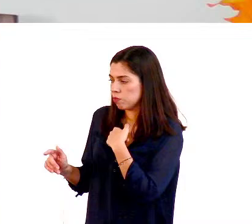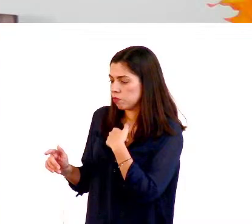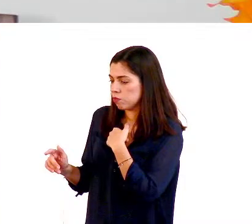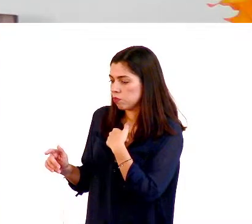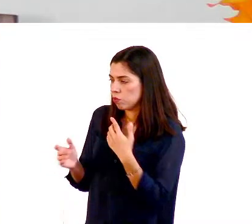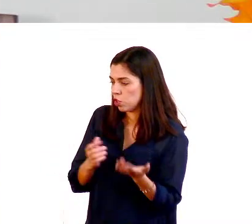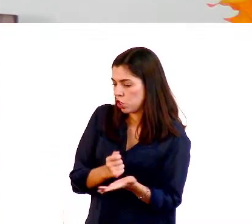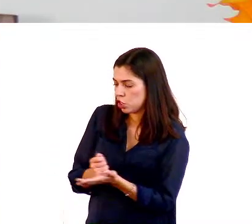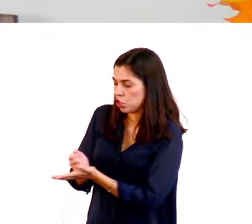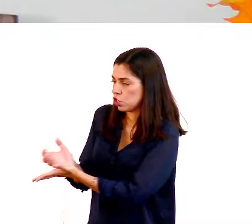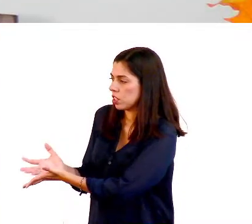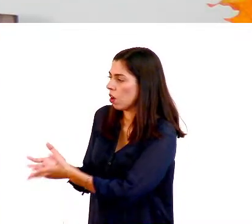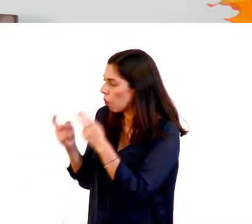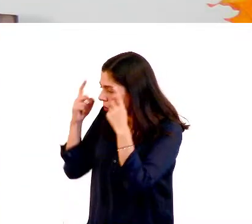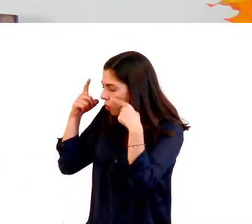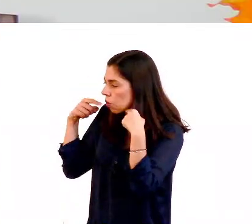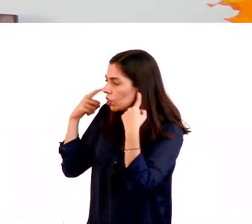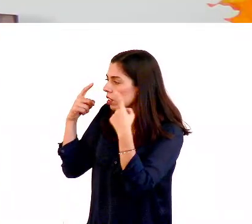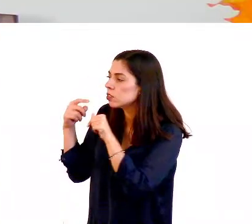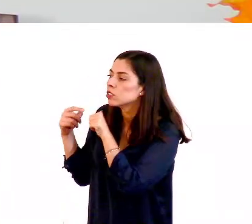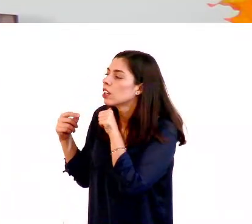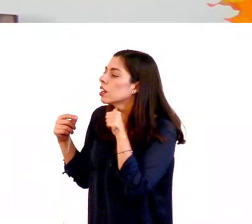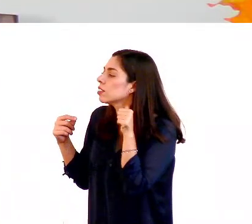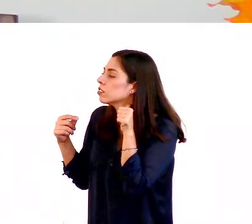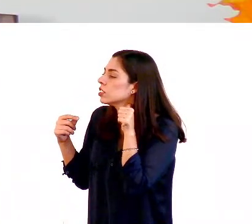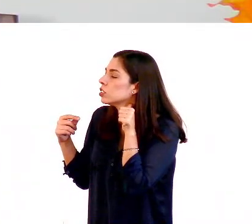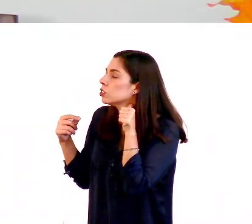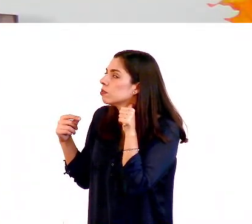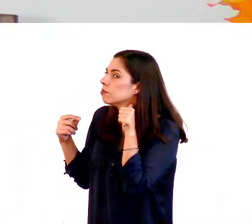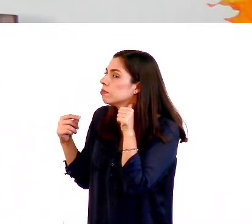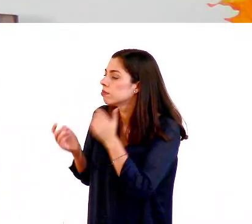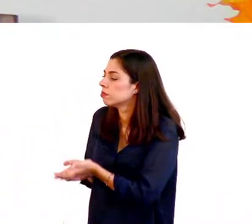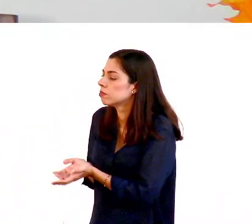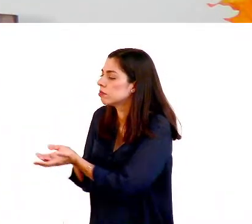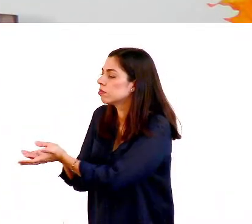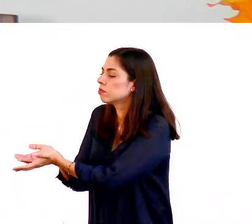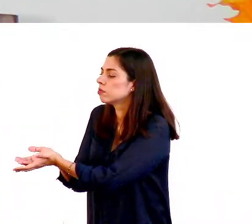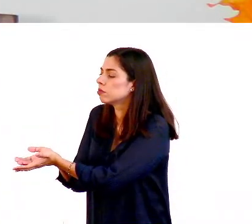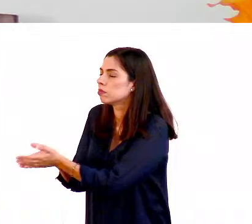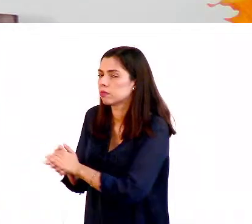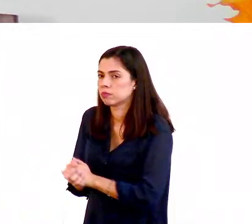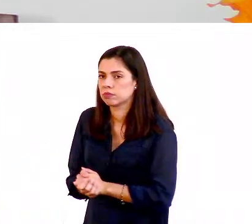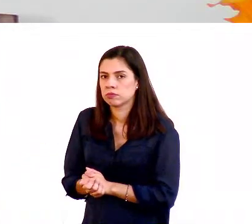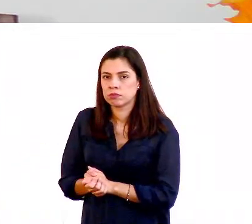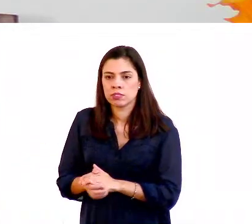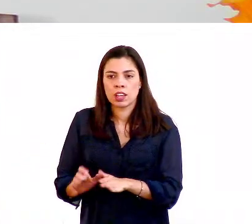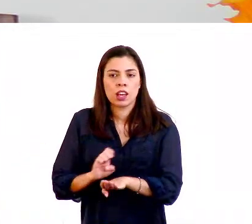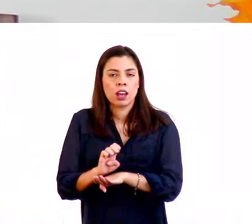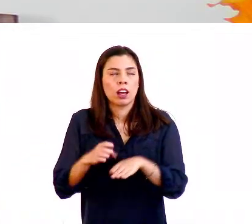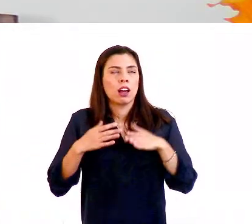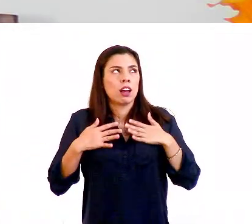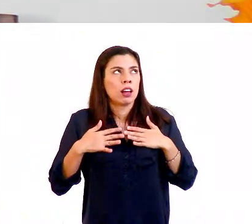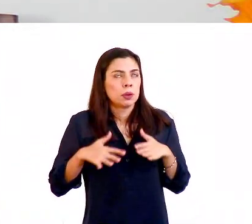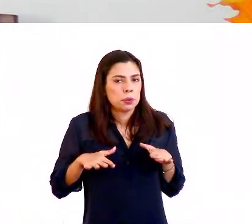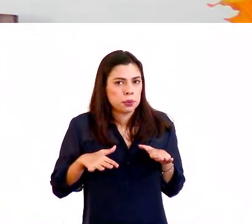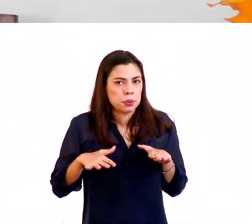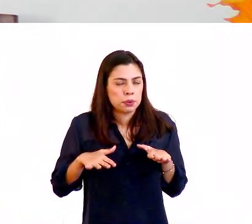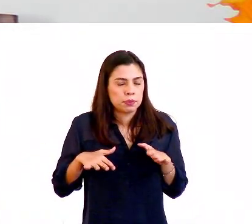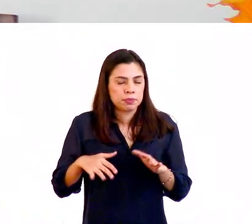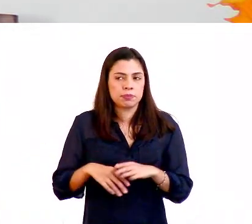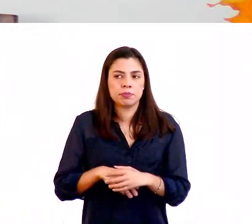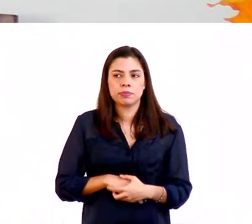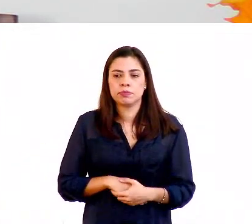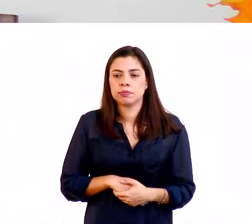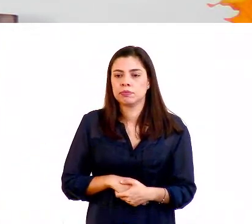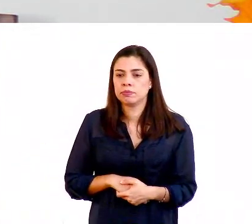aplicando ao presente das nossas vidas, primeiramente dos hebreus lá, que estavam meio balançando, pensando que talvez fosse melhor